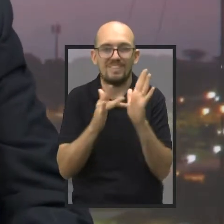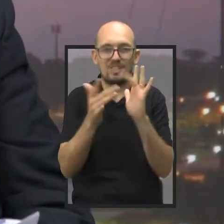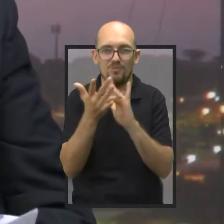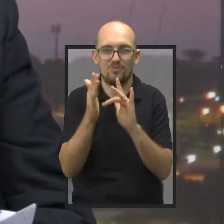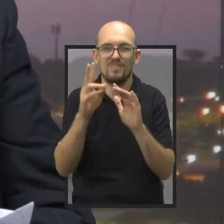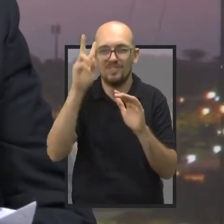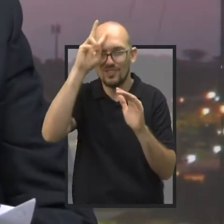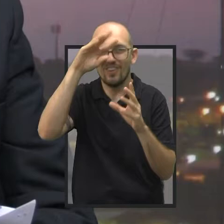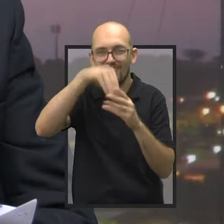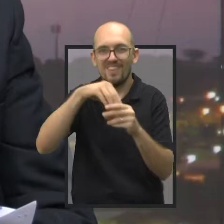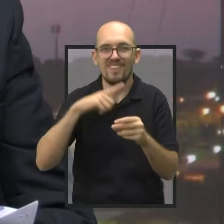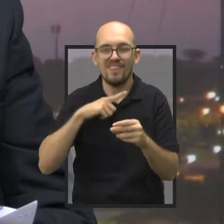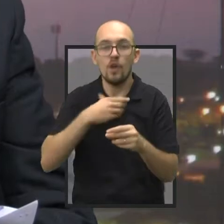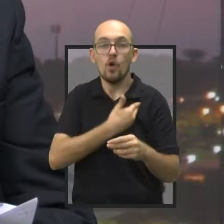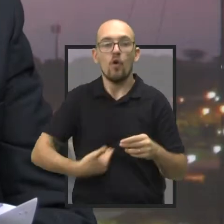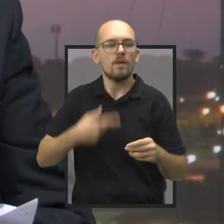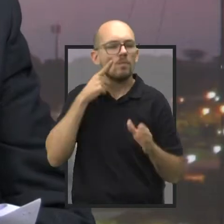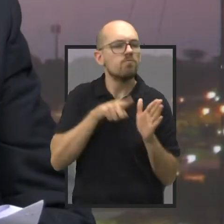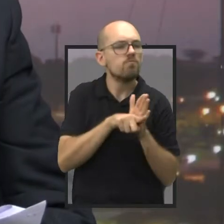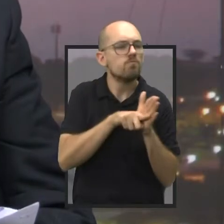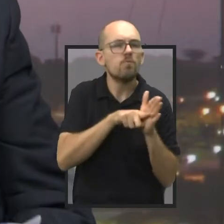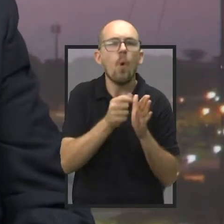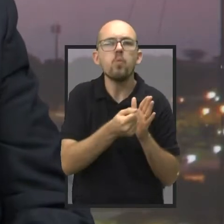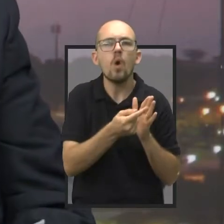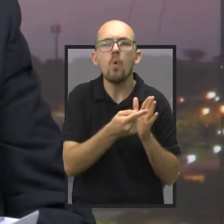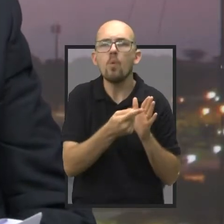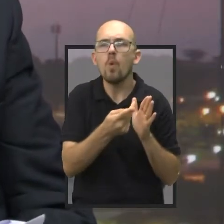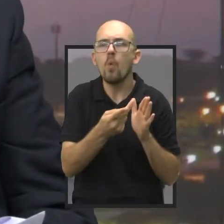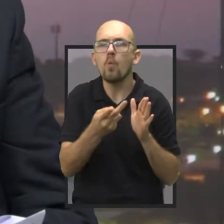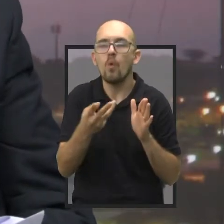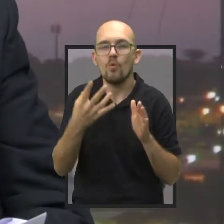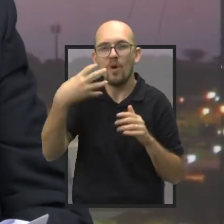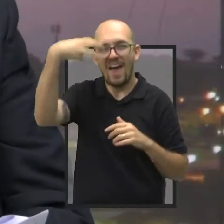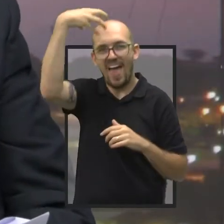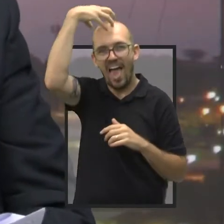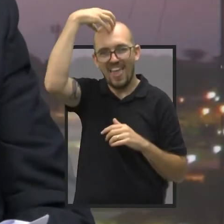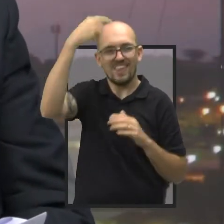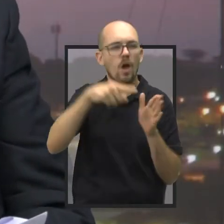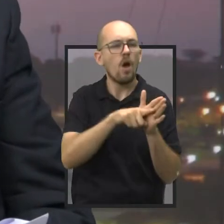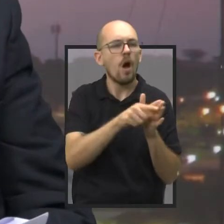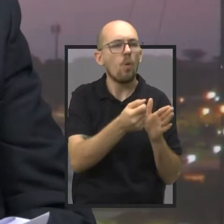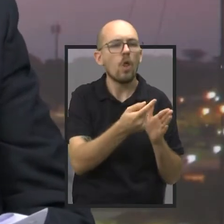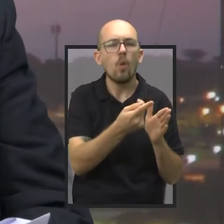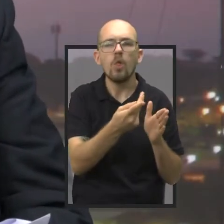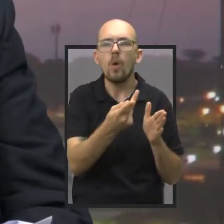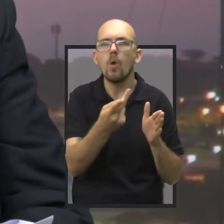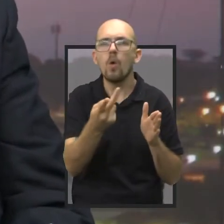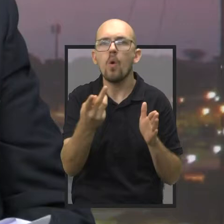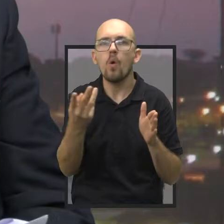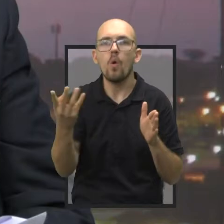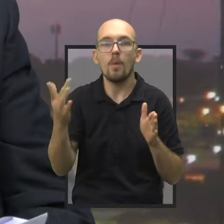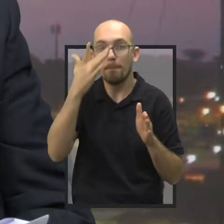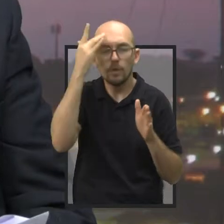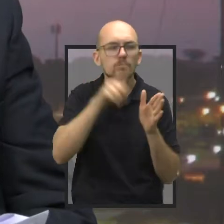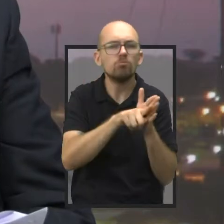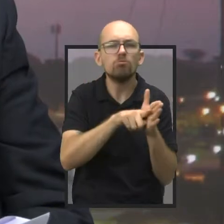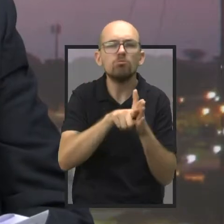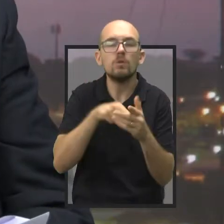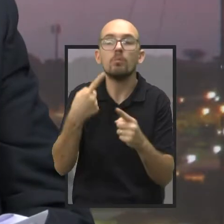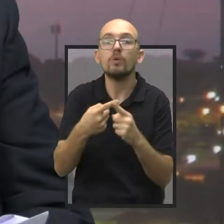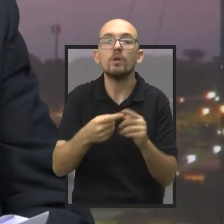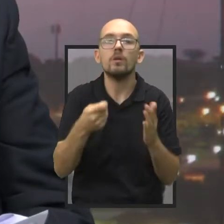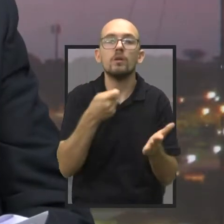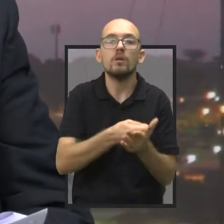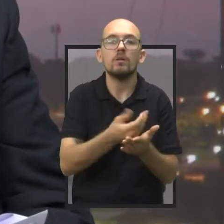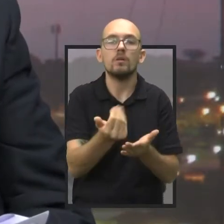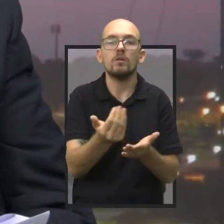Evangelho, o recenseamento do rei Herodes contra a população, O que era esse recenseamento? Era um fator